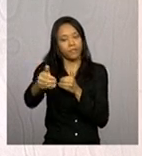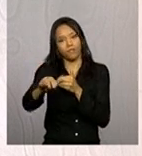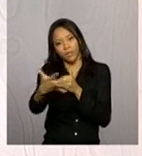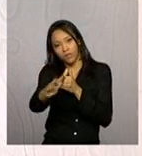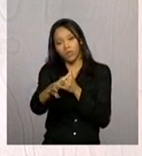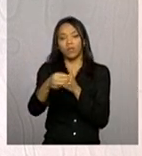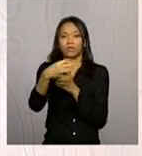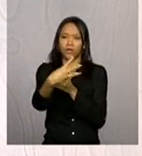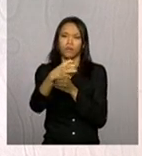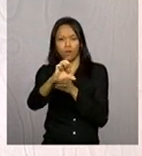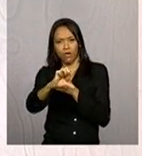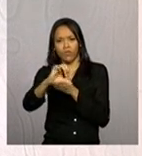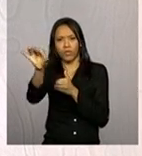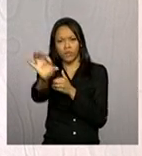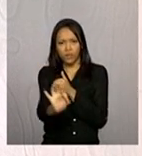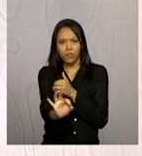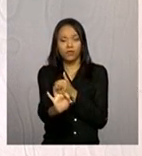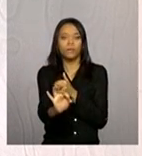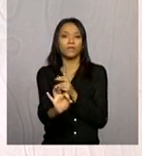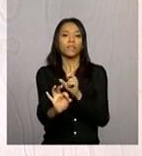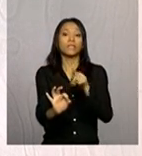de 39% em